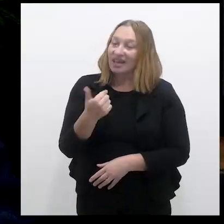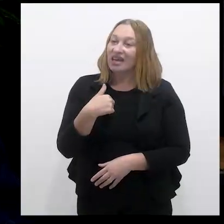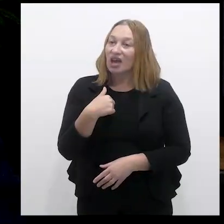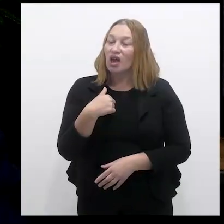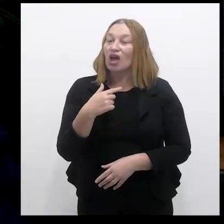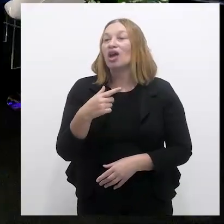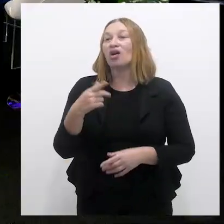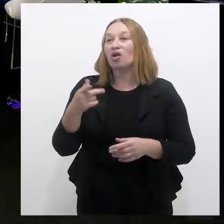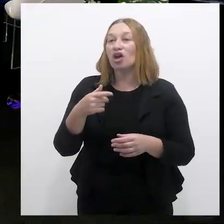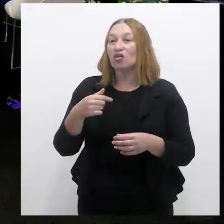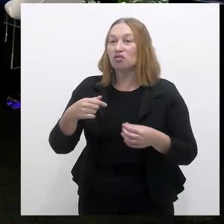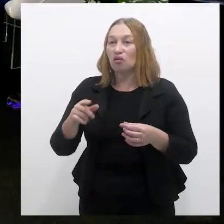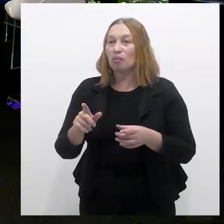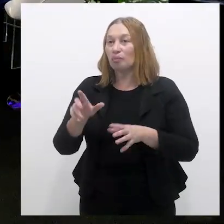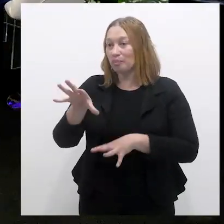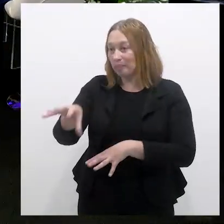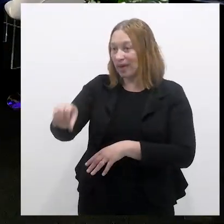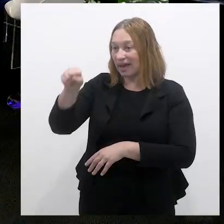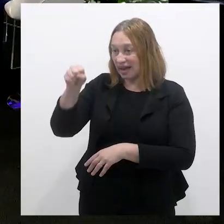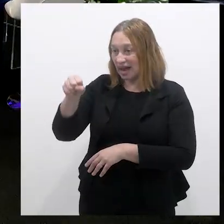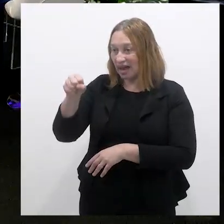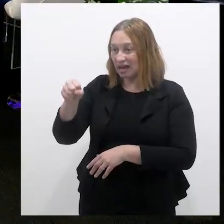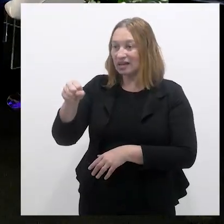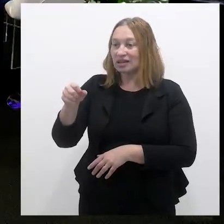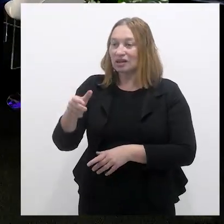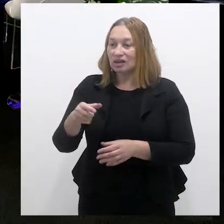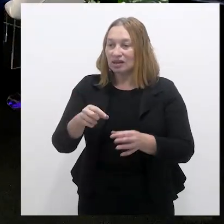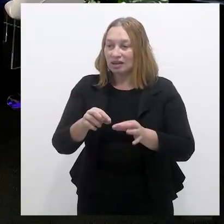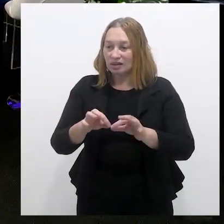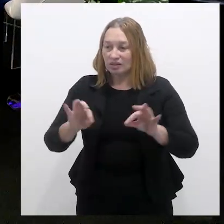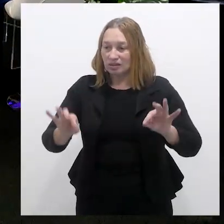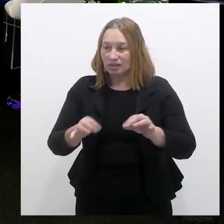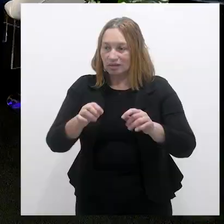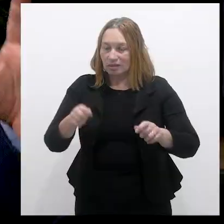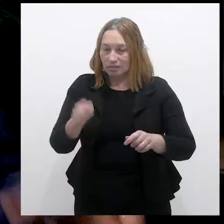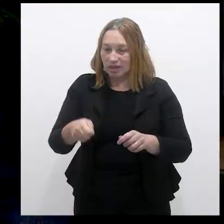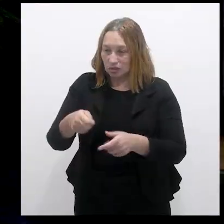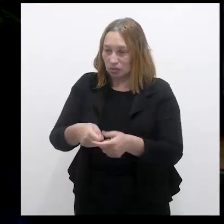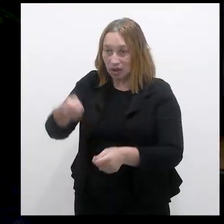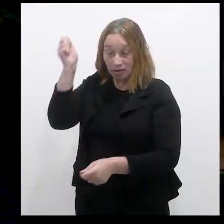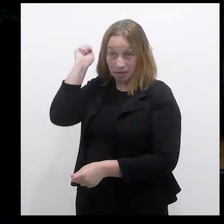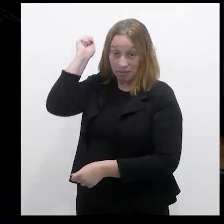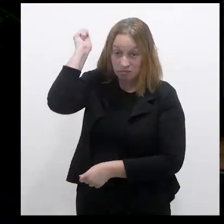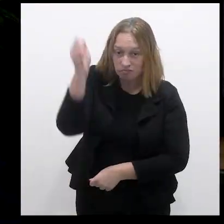de luz para reger o Star Wars, né? É isso aí. Para deixar todo mundo... Boa